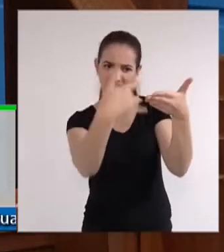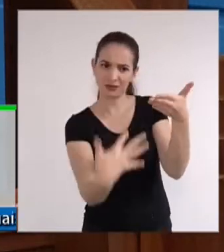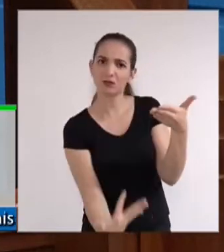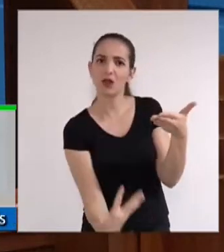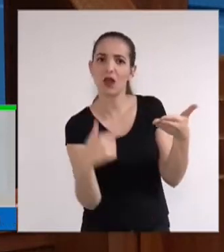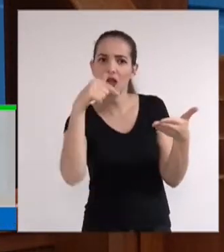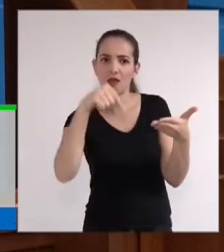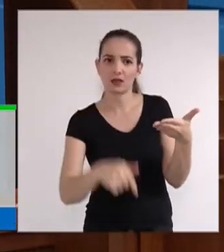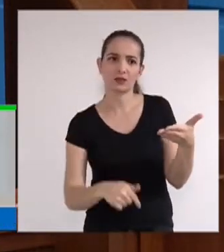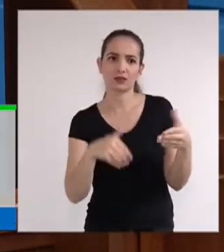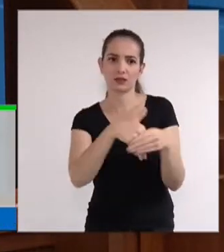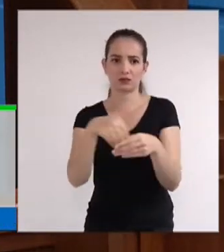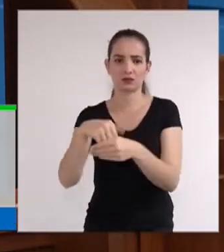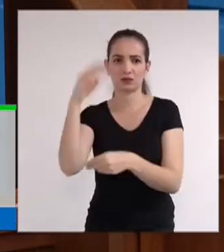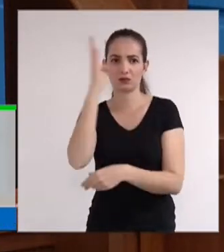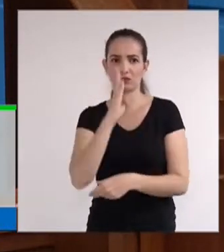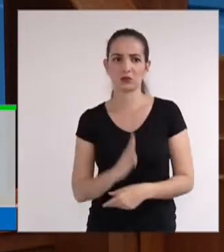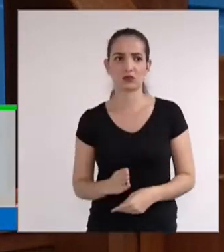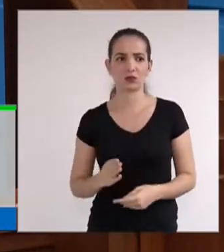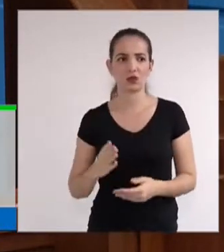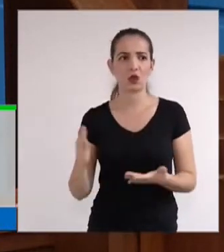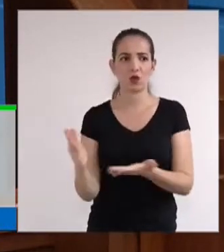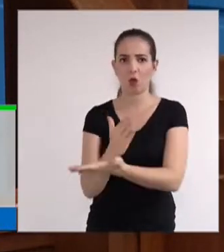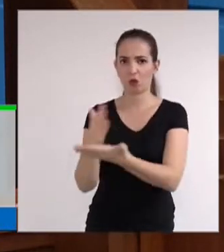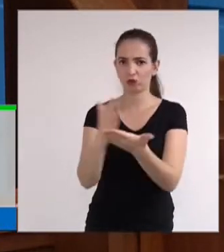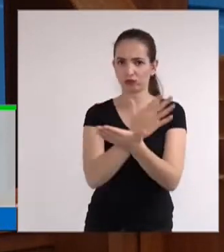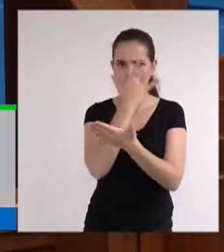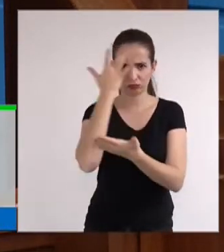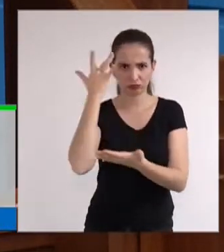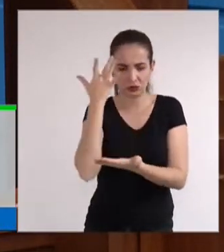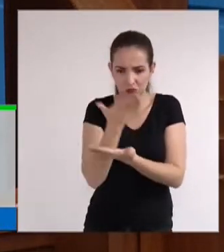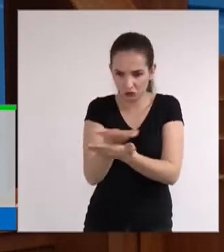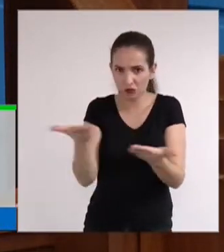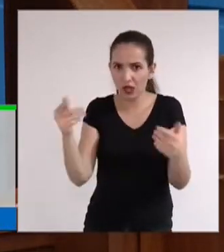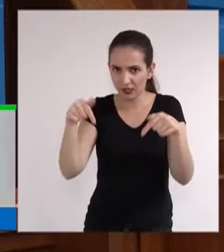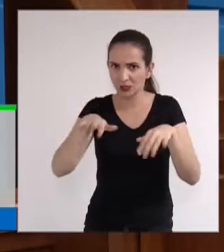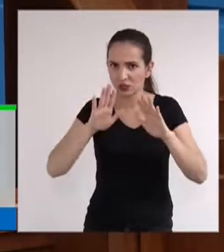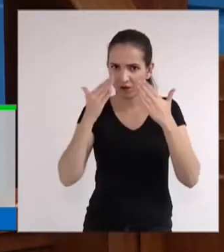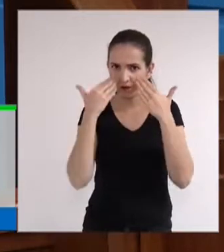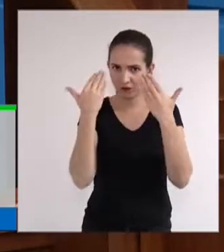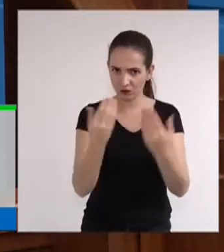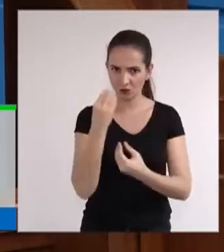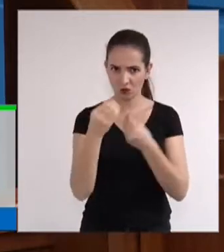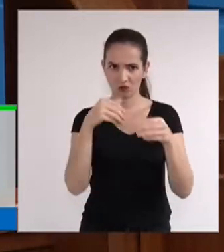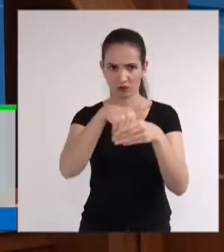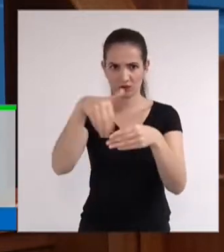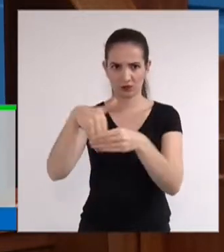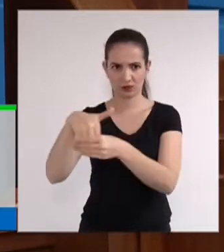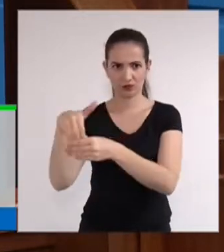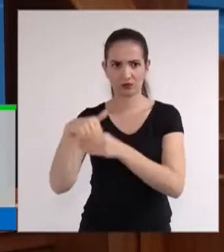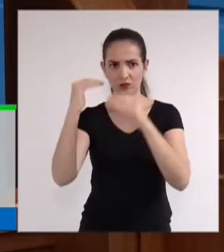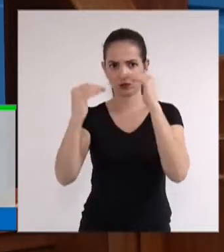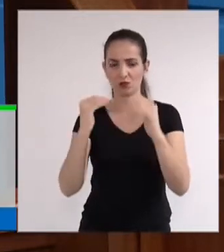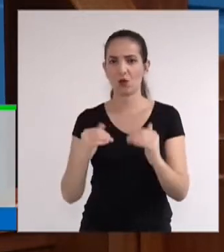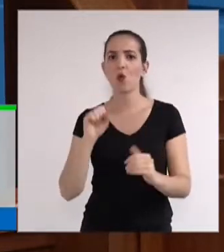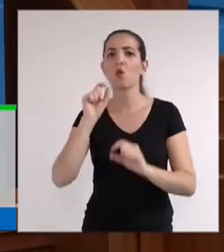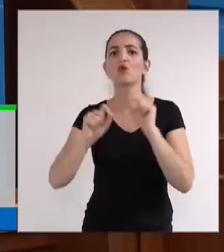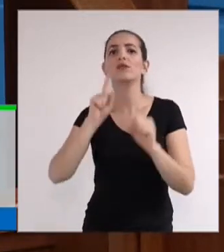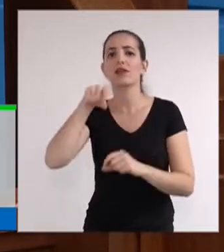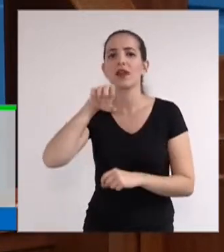brasileiras? Algum dos senhores aqui, algum dia viu o escrutínio? O que é o